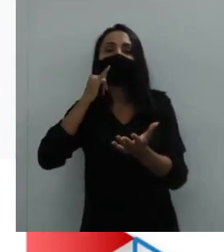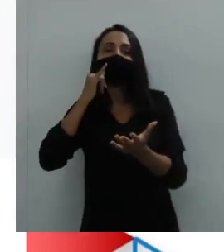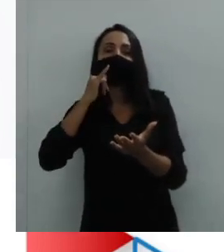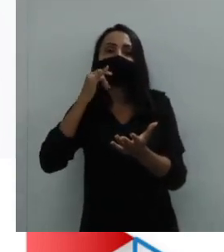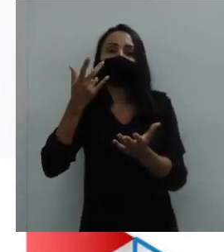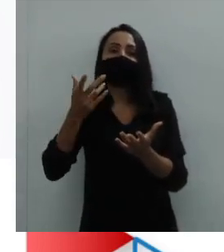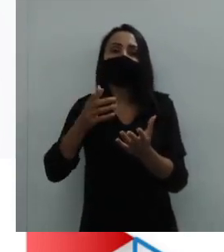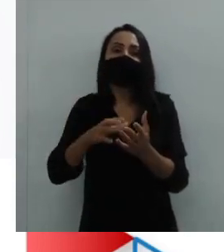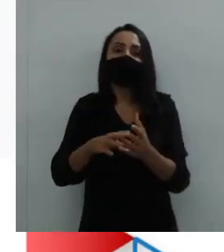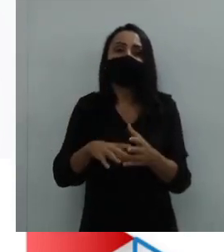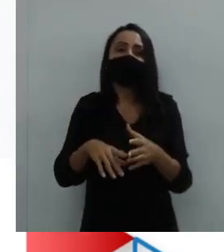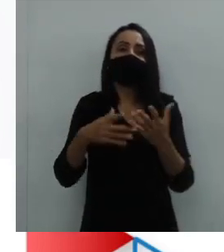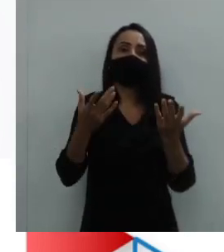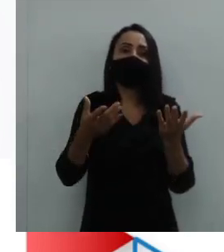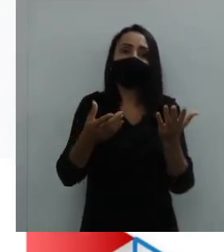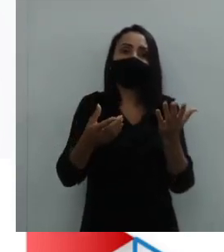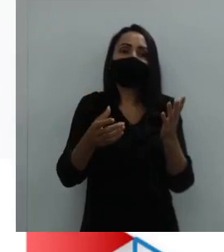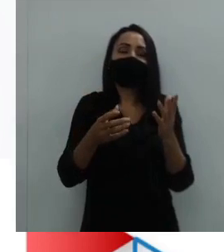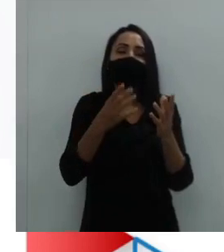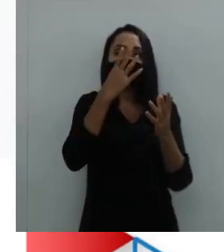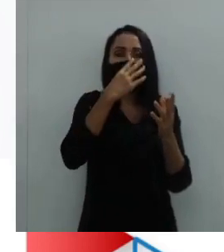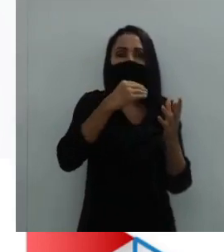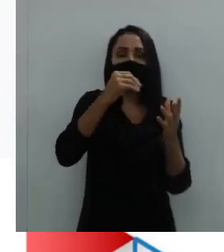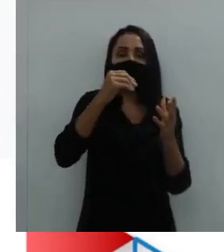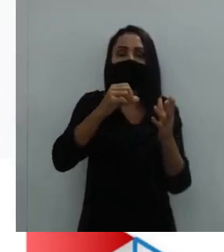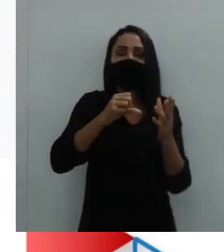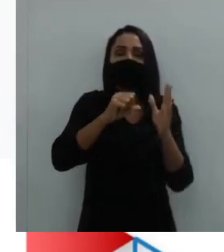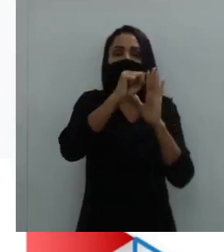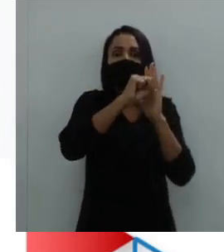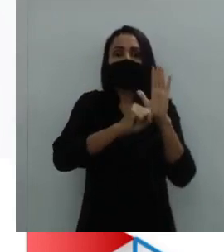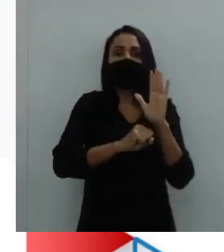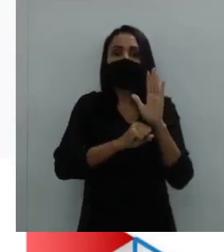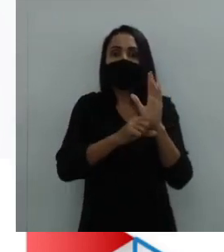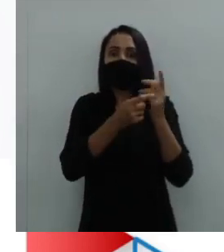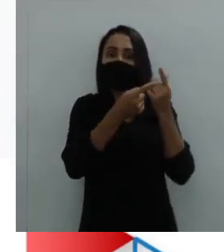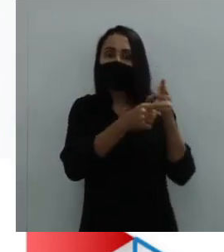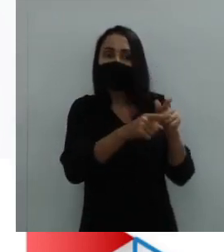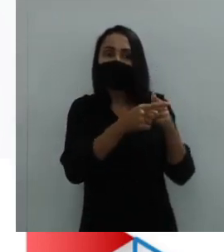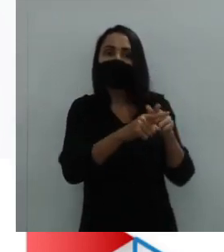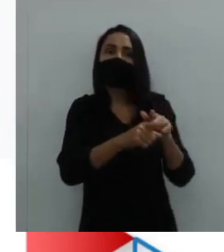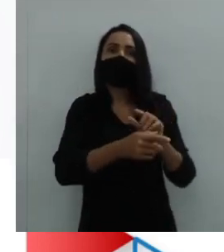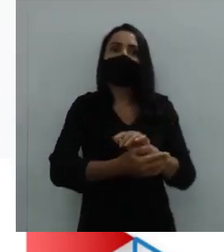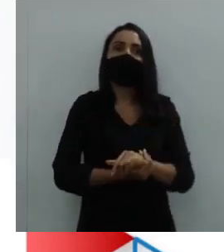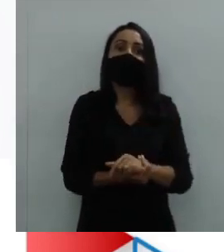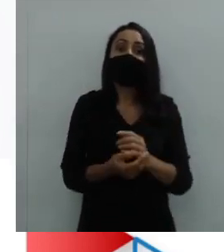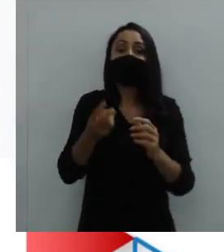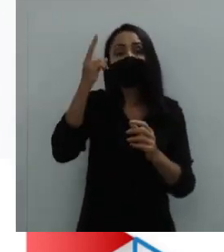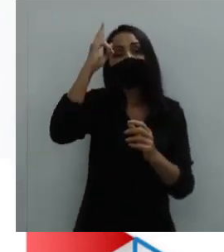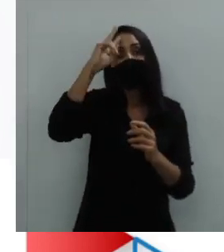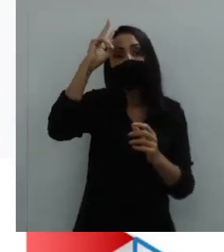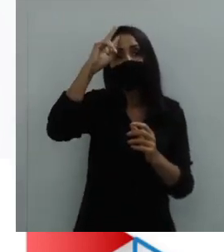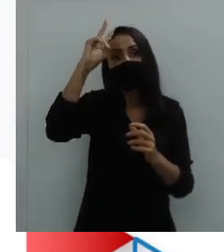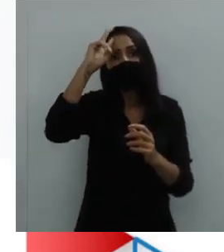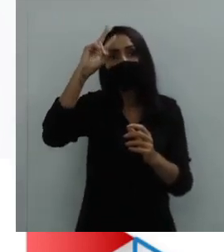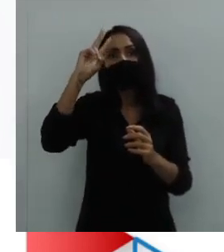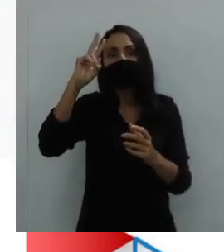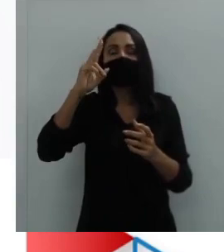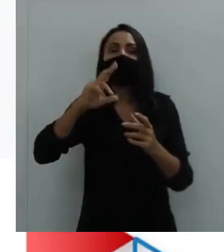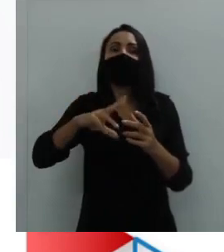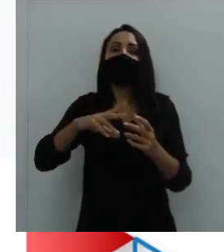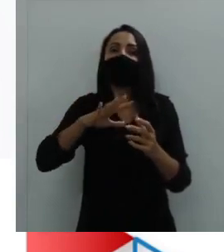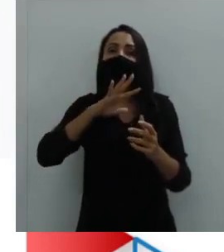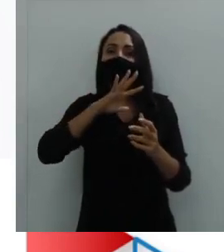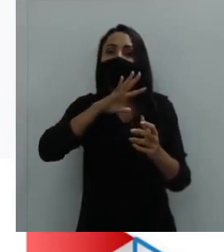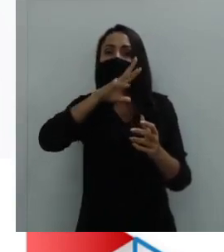o símbolo da traição, certo? O leão, a coragem. Então, lembrar bem disso, certo? Lembrar bem